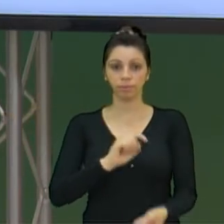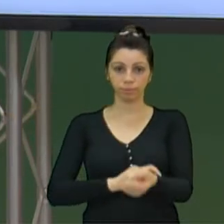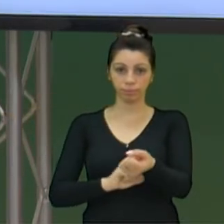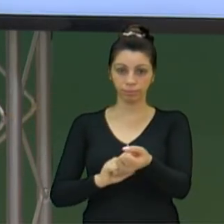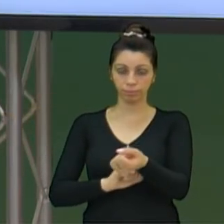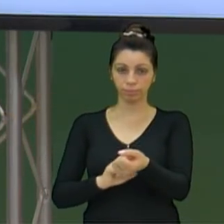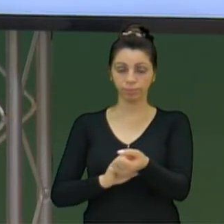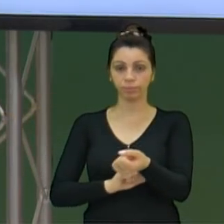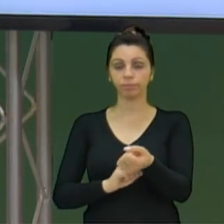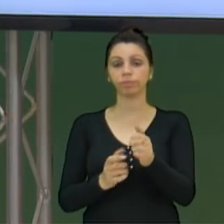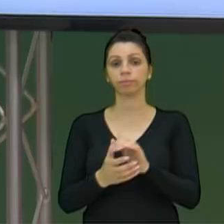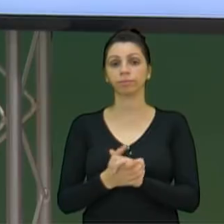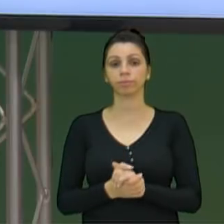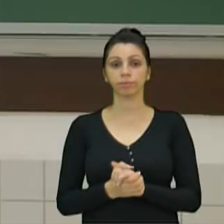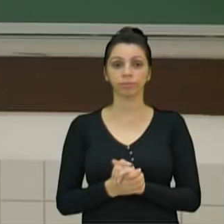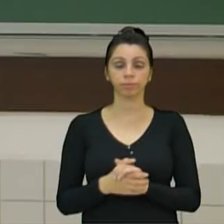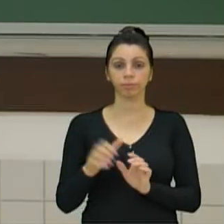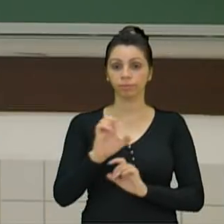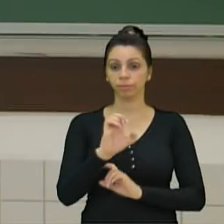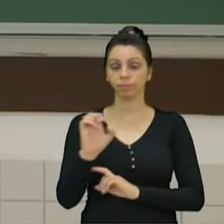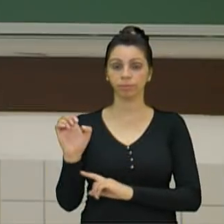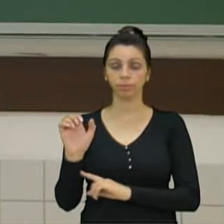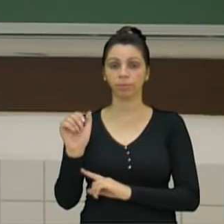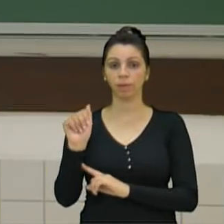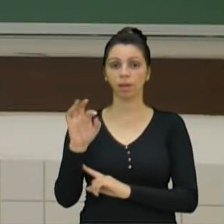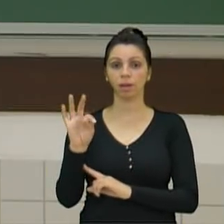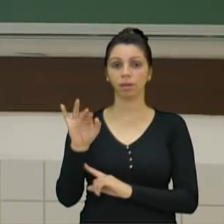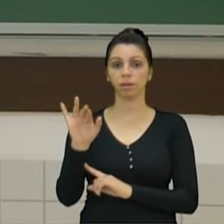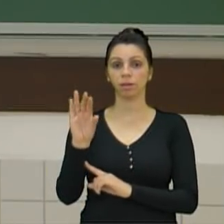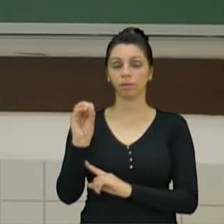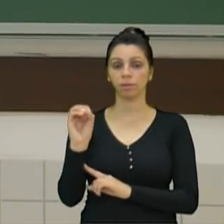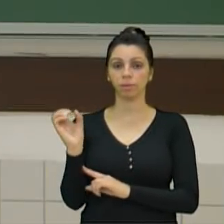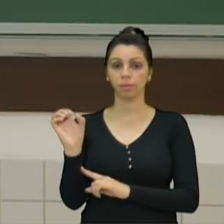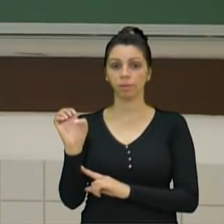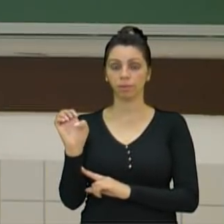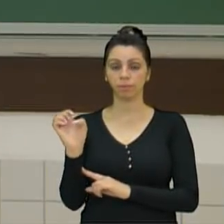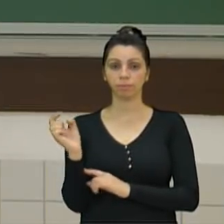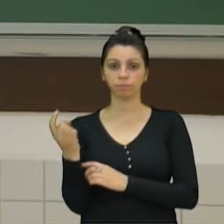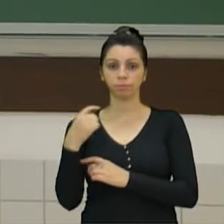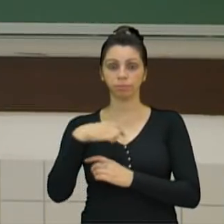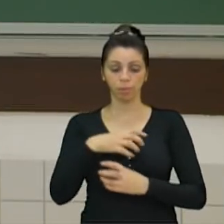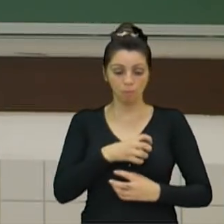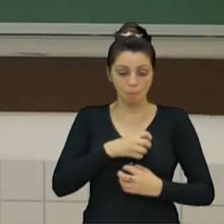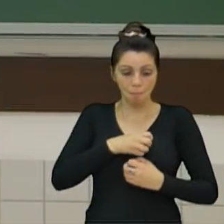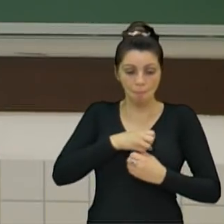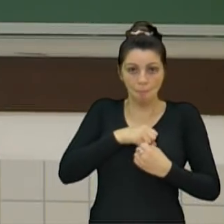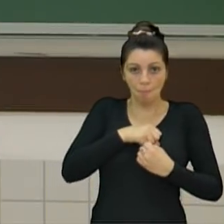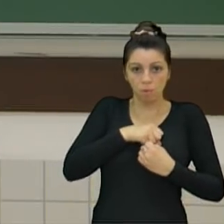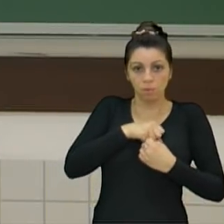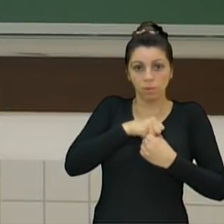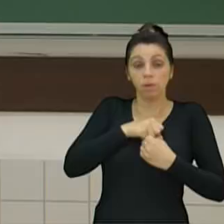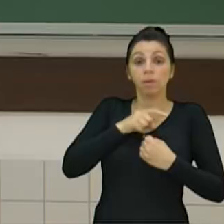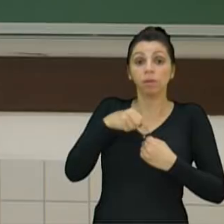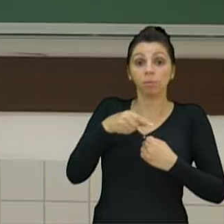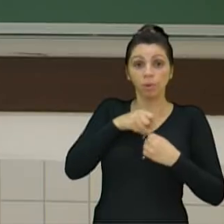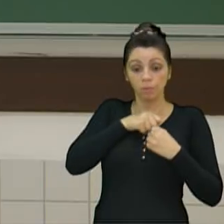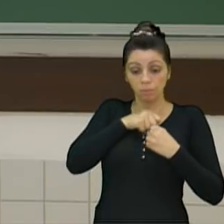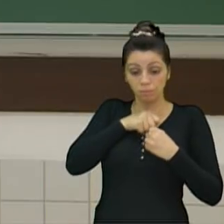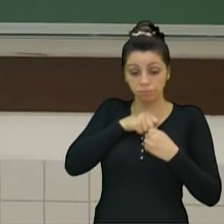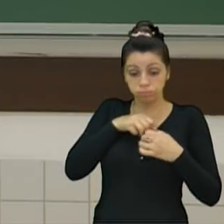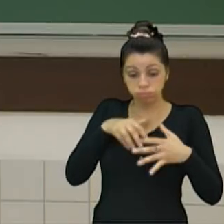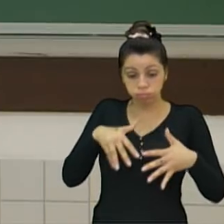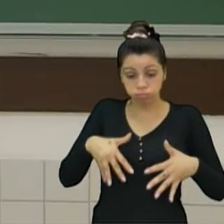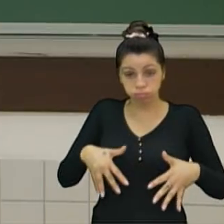lado esquerdo, no átrio esquerdo, né? E ele vai ser impulsionado para o corpo todo para distribuir